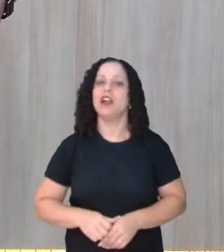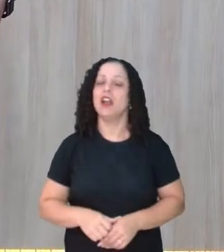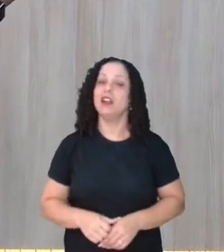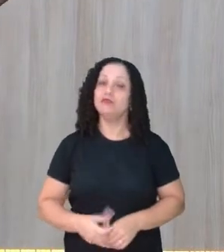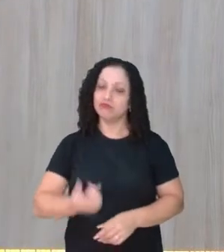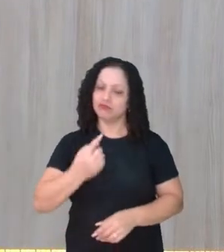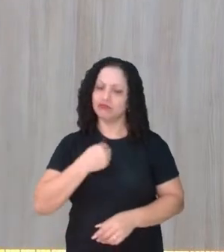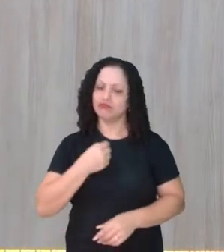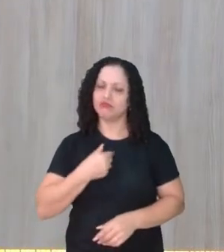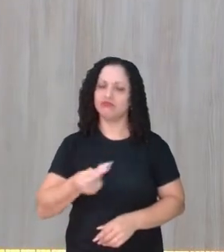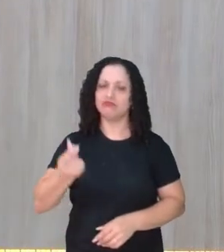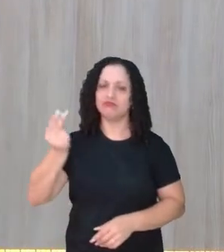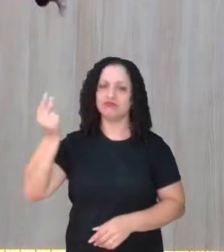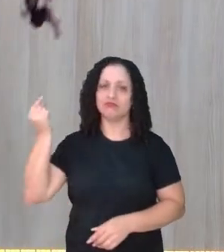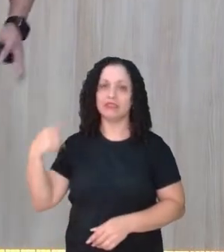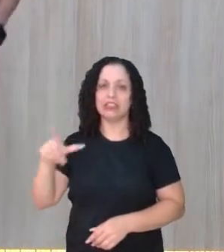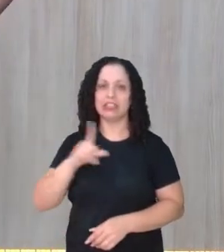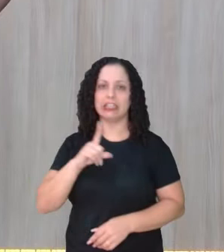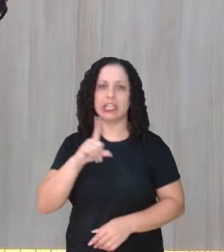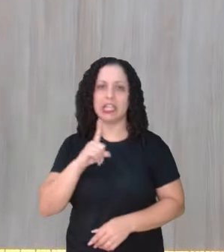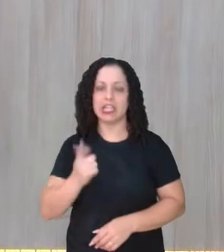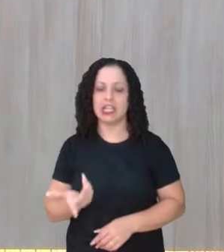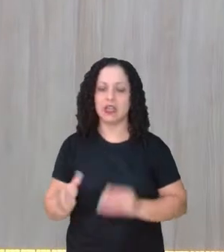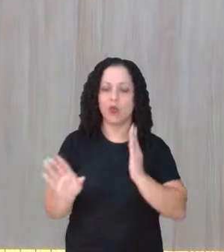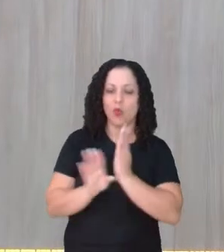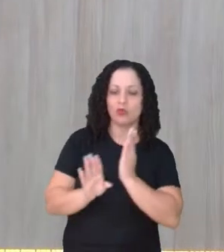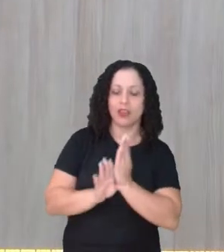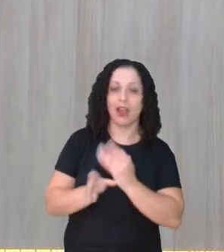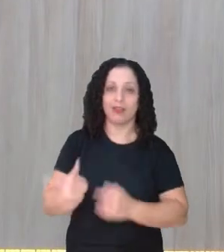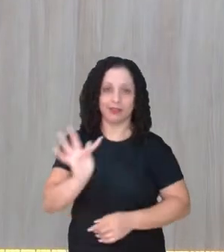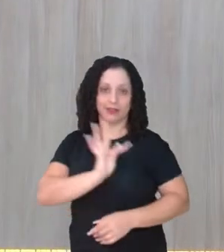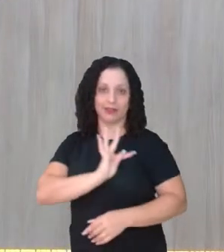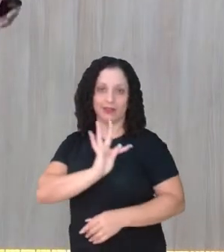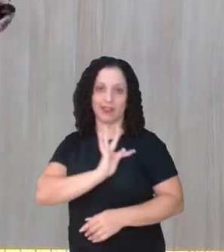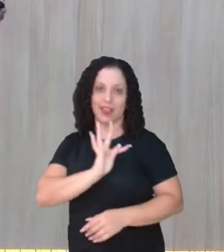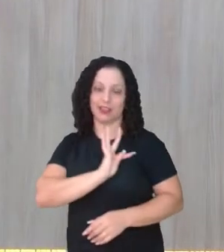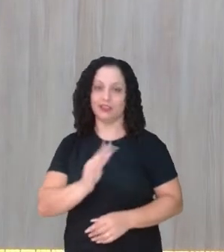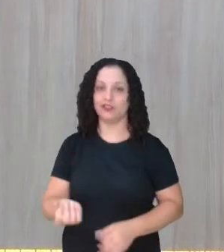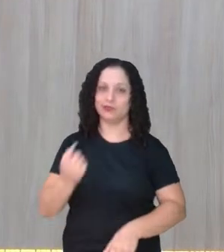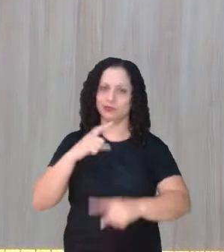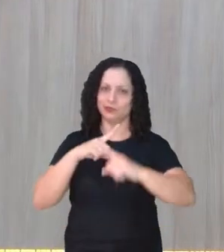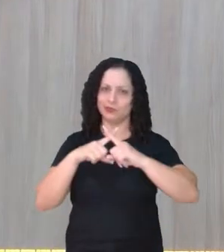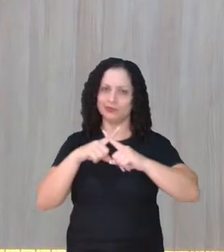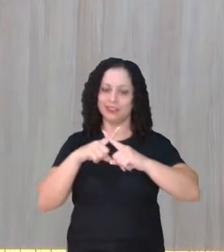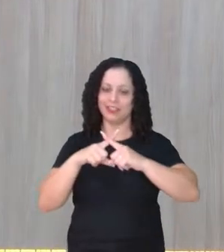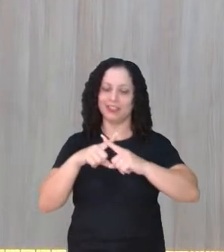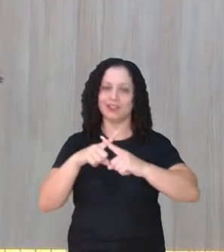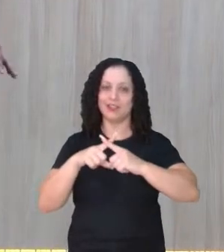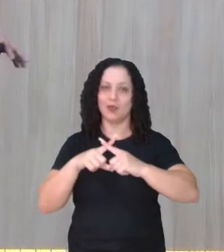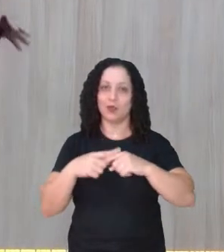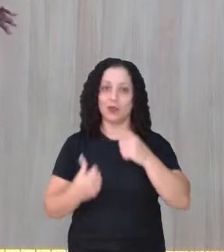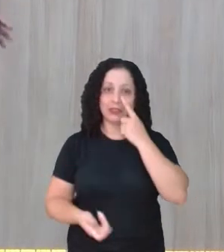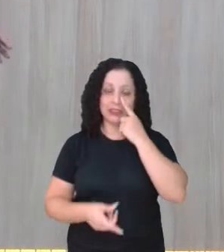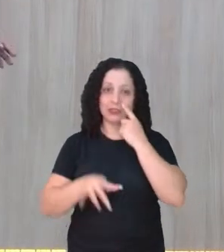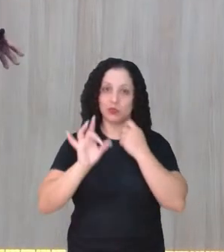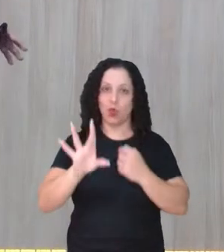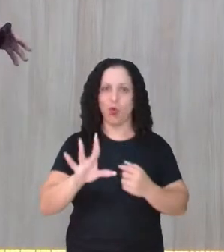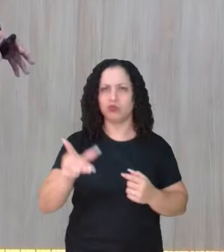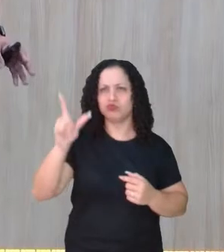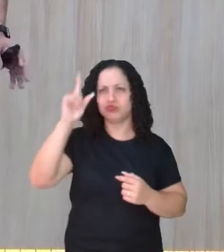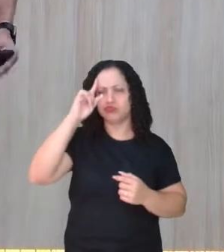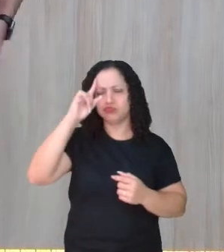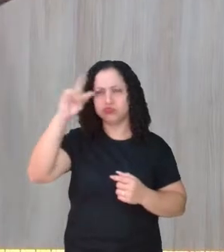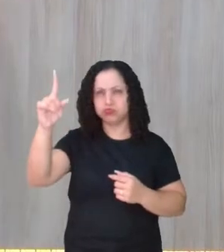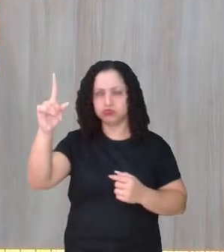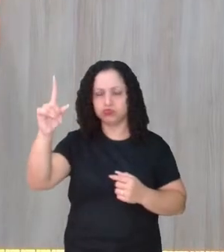só, encontrei técnicas aí de multiplicação de 2 números, de fazer somente de cabecinha,